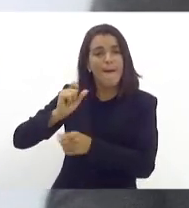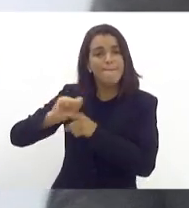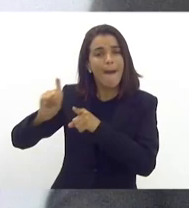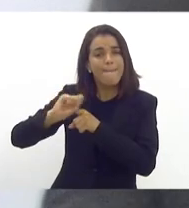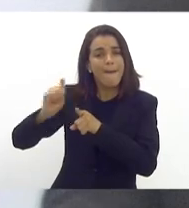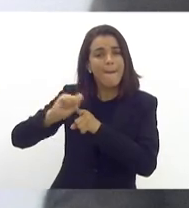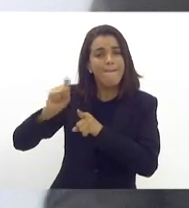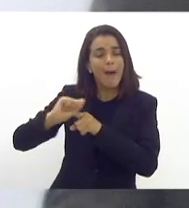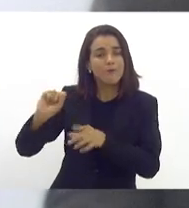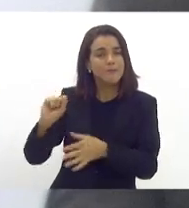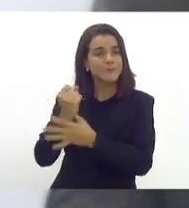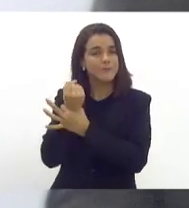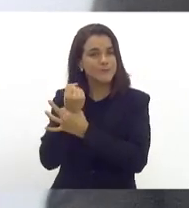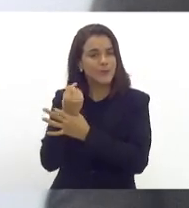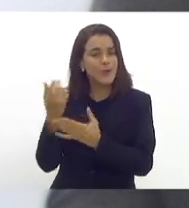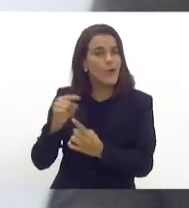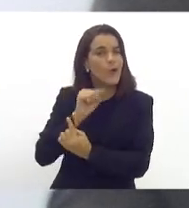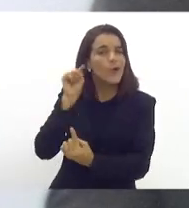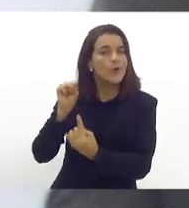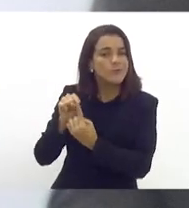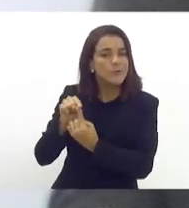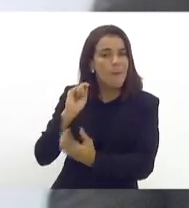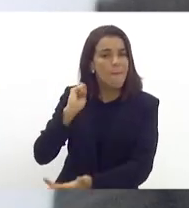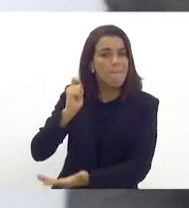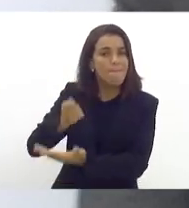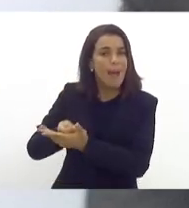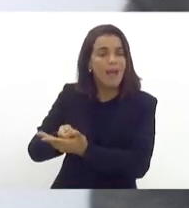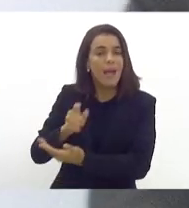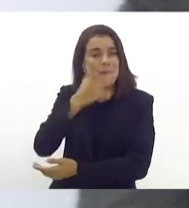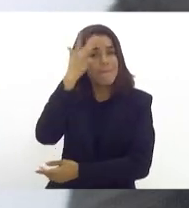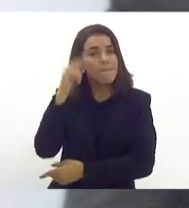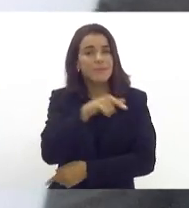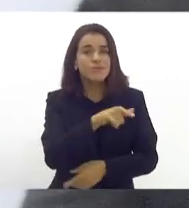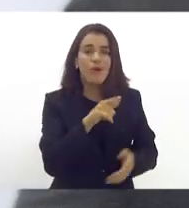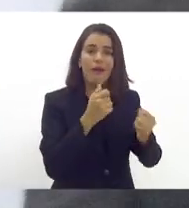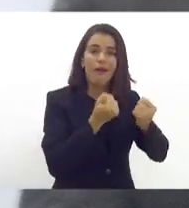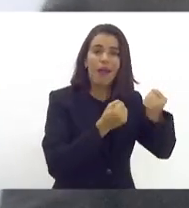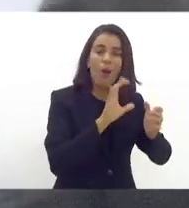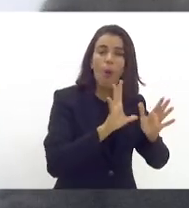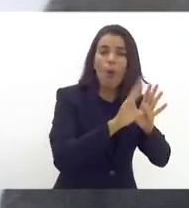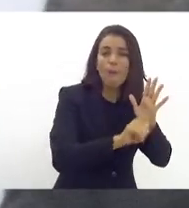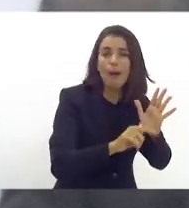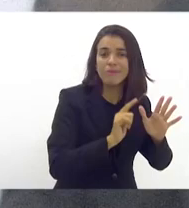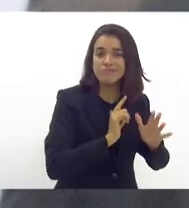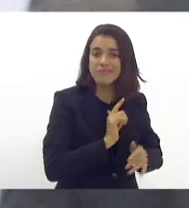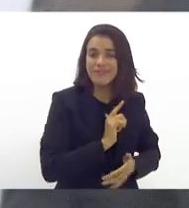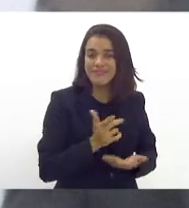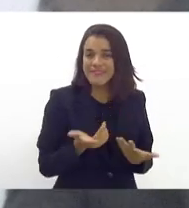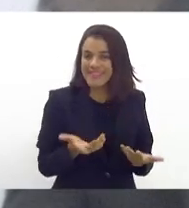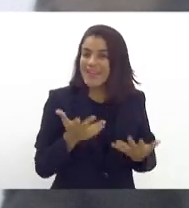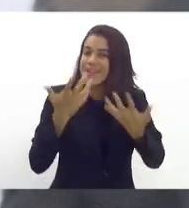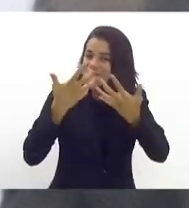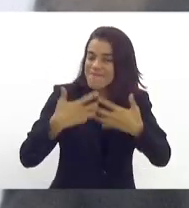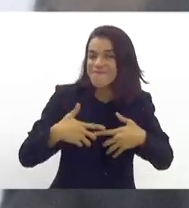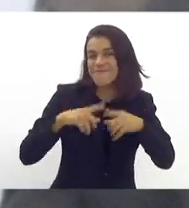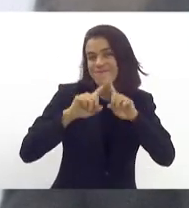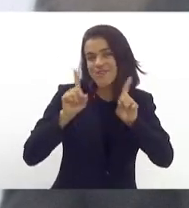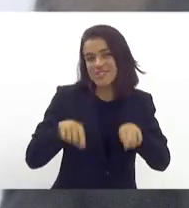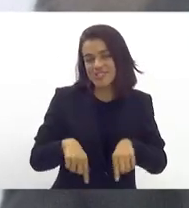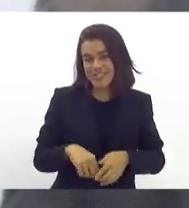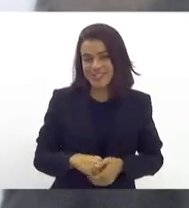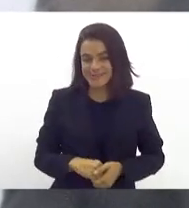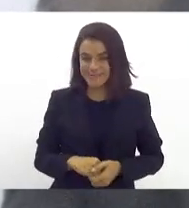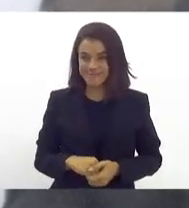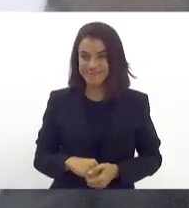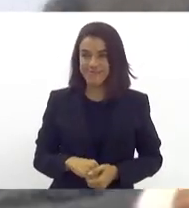seguro é pago Para quê Para pagar aquele que teve o carro roubado é assim que funciona é evidente que